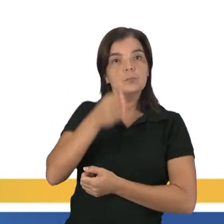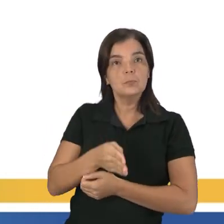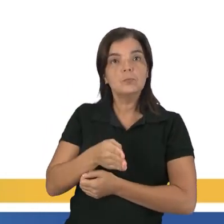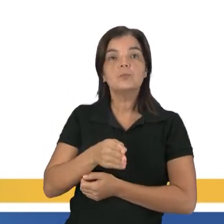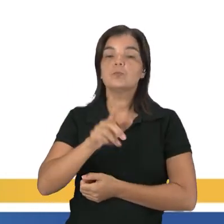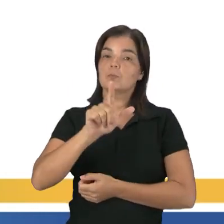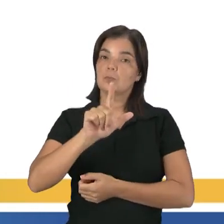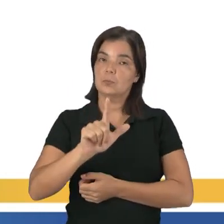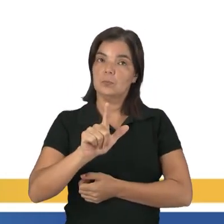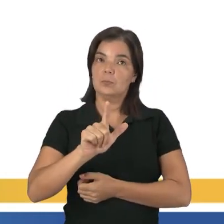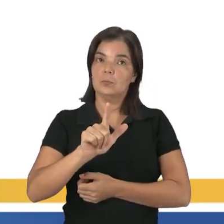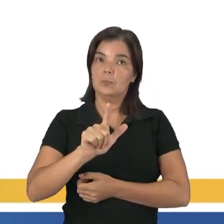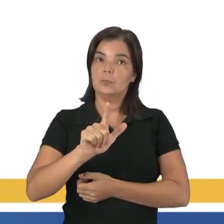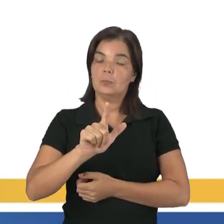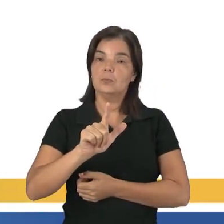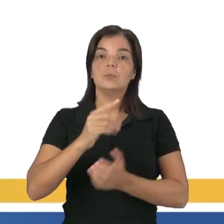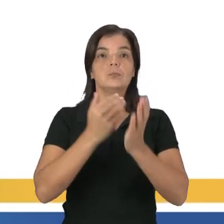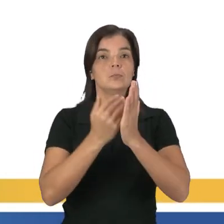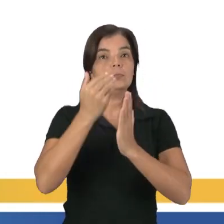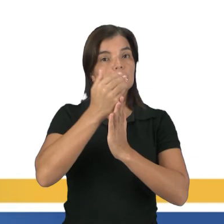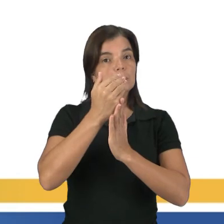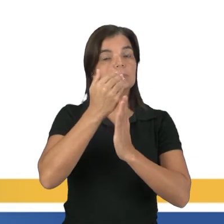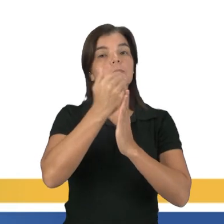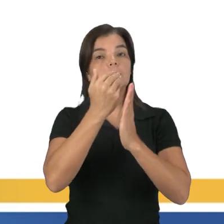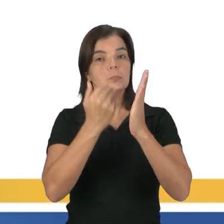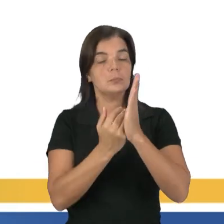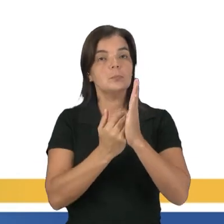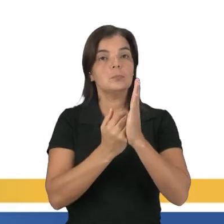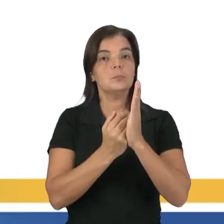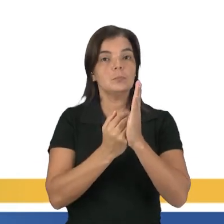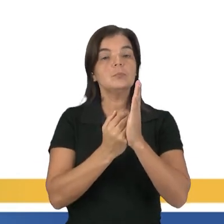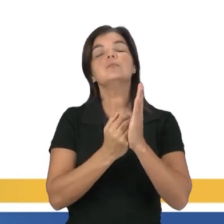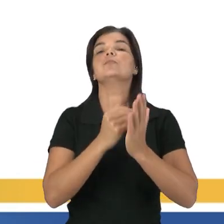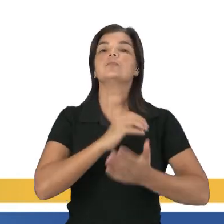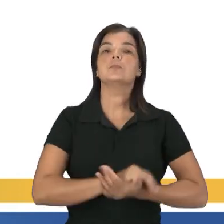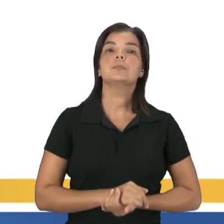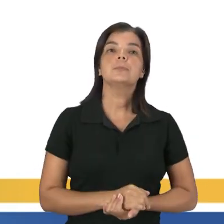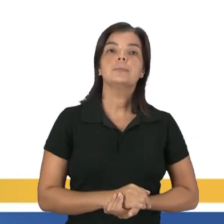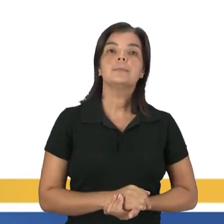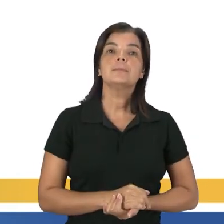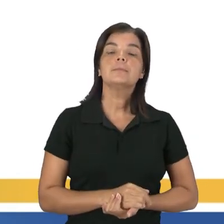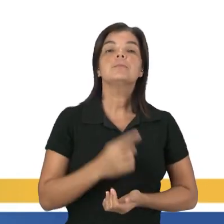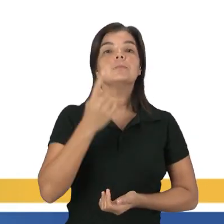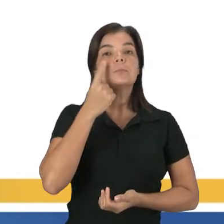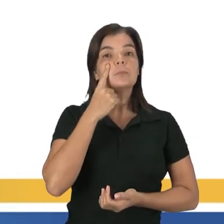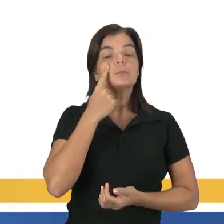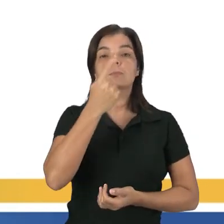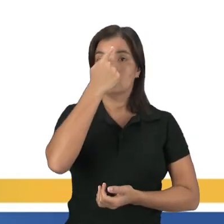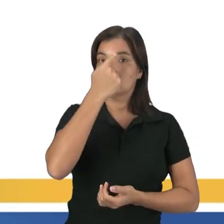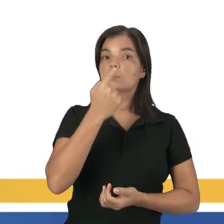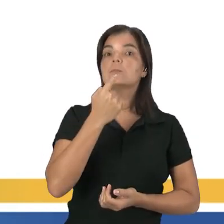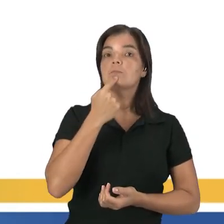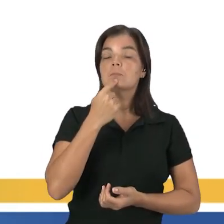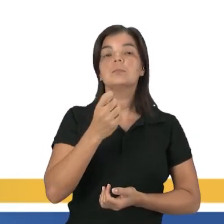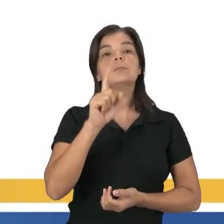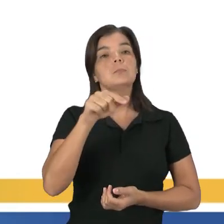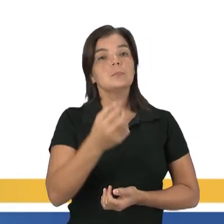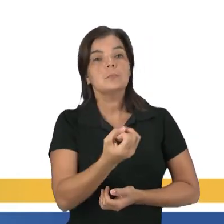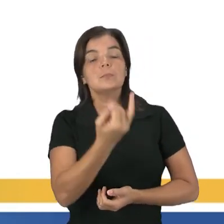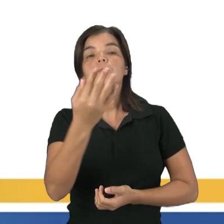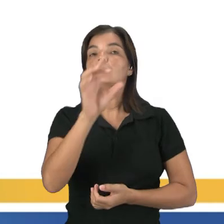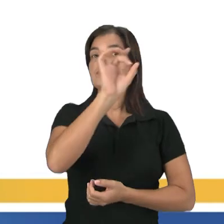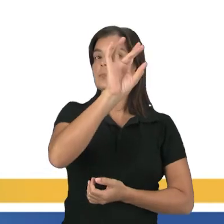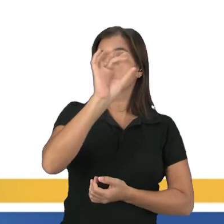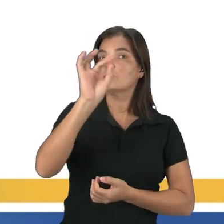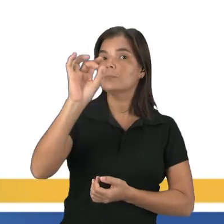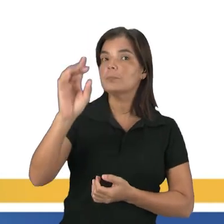o litro, a parte maior e menor dos múltiplos e submúltiplos. Você vê o símbolo e vê a quantidade de